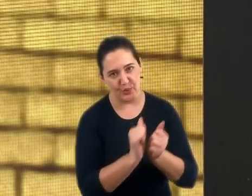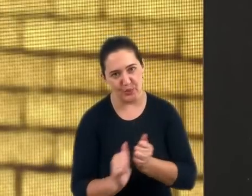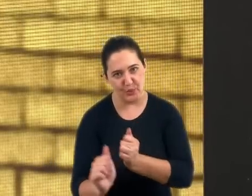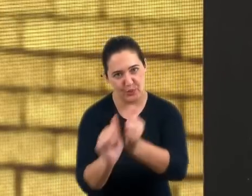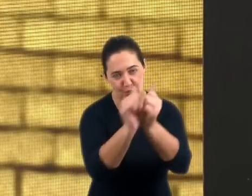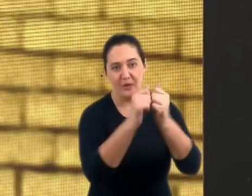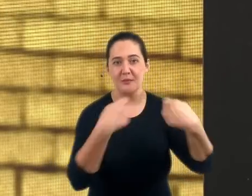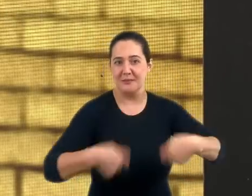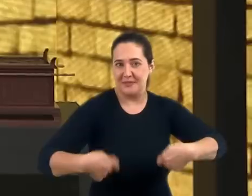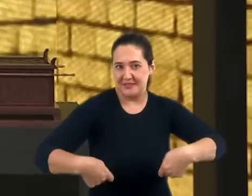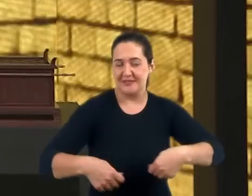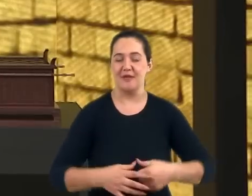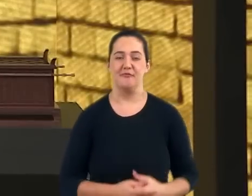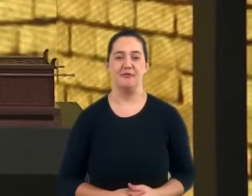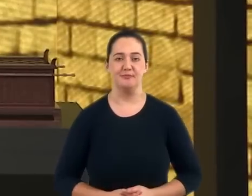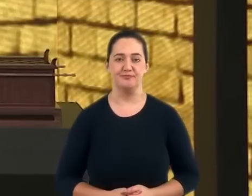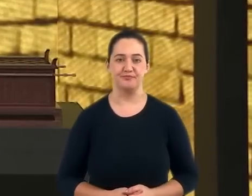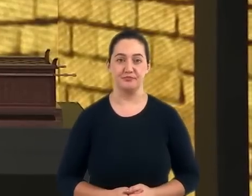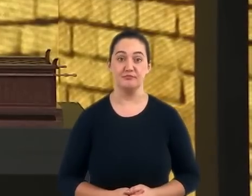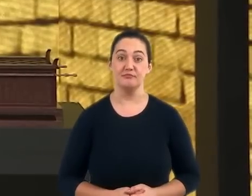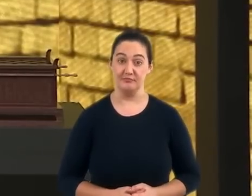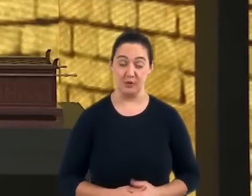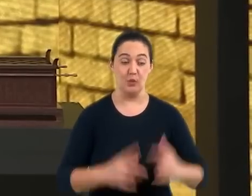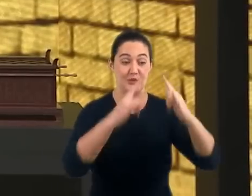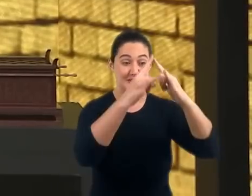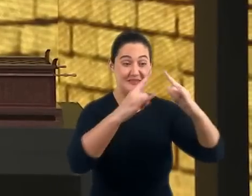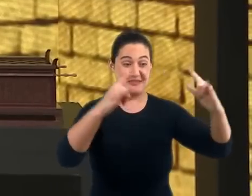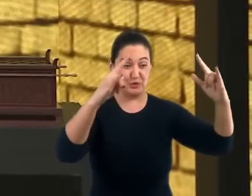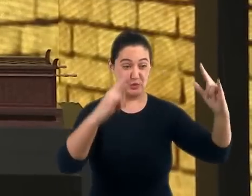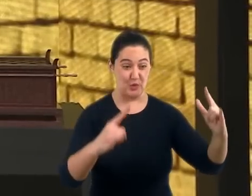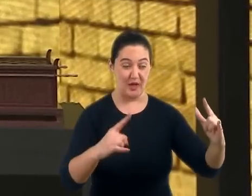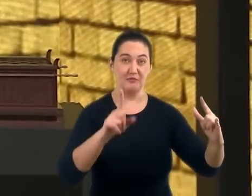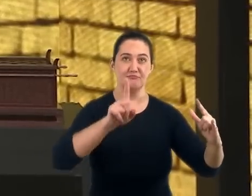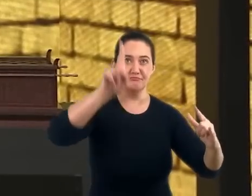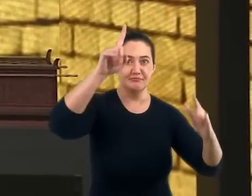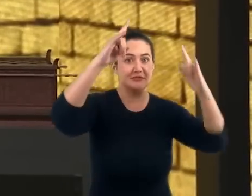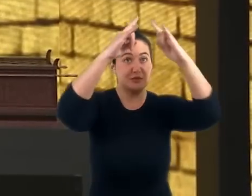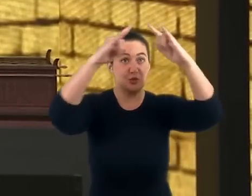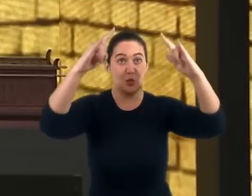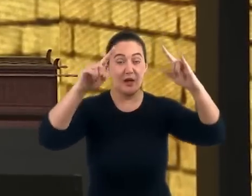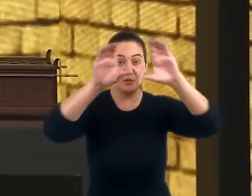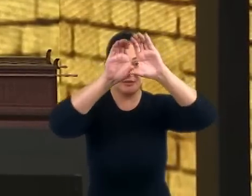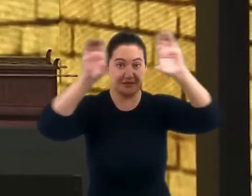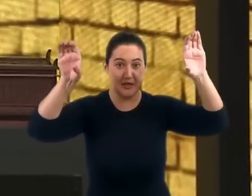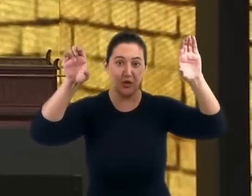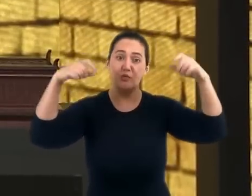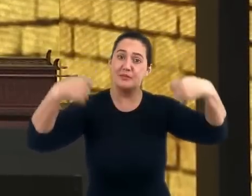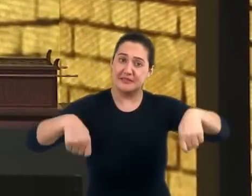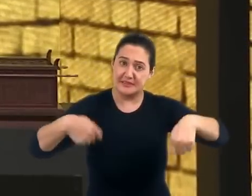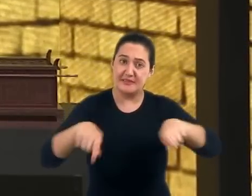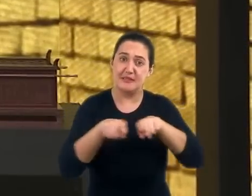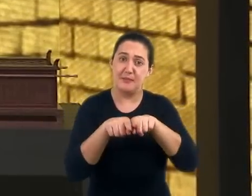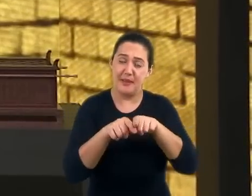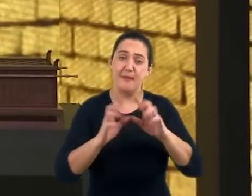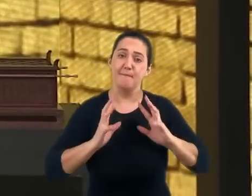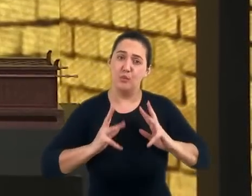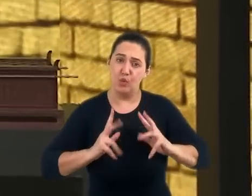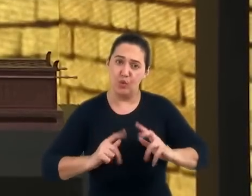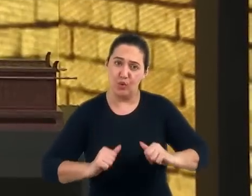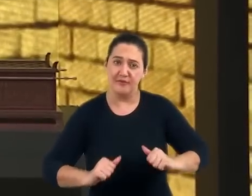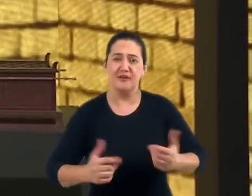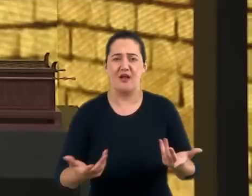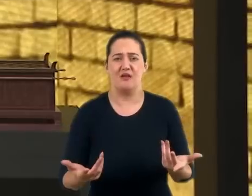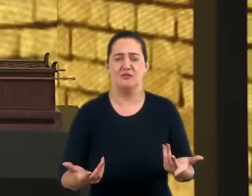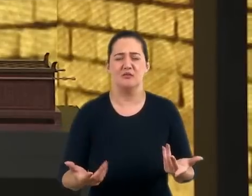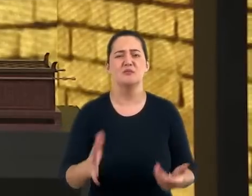purificação. Em outras palavras, o santuário celestial também deveria ser purificado. Mas aí você